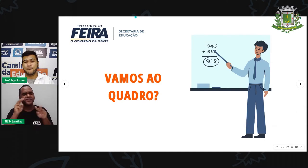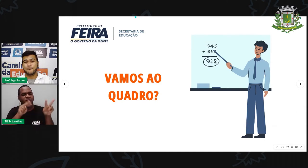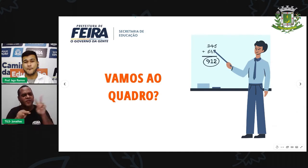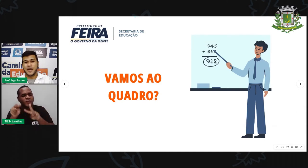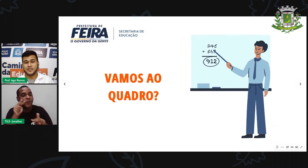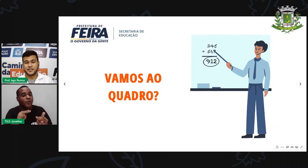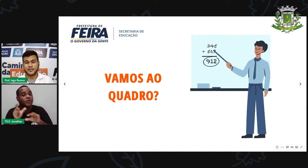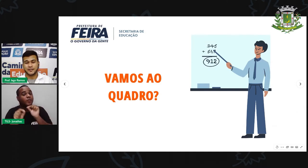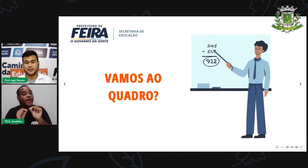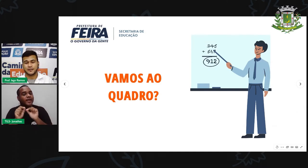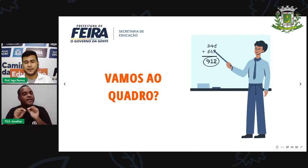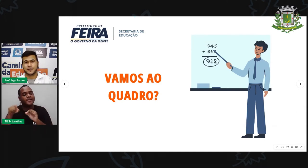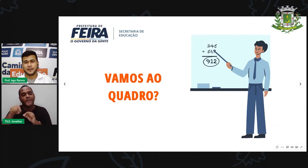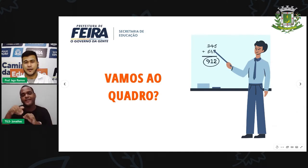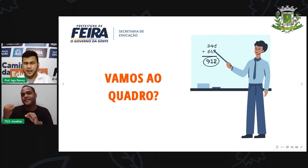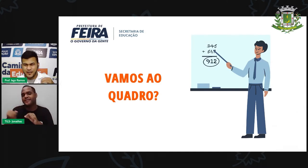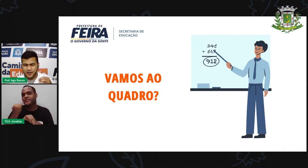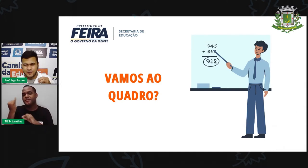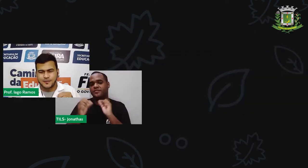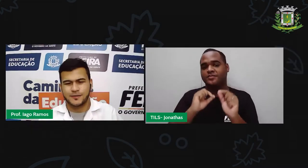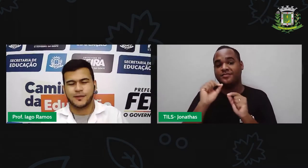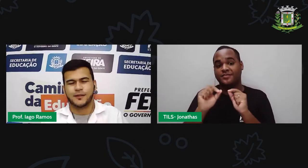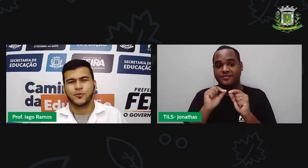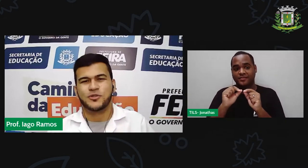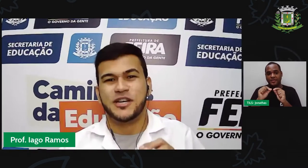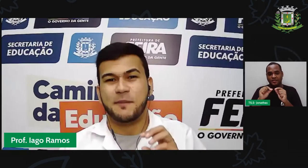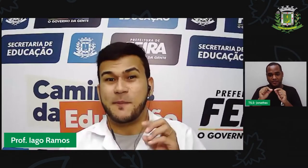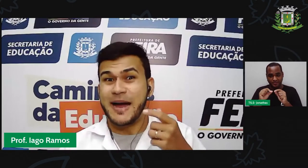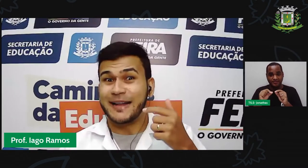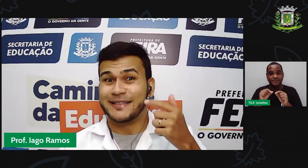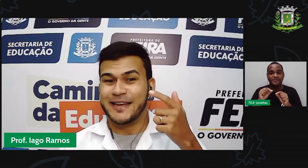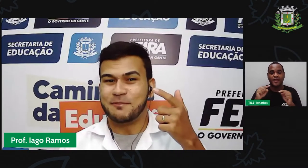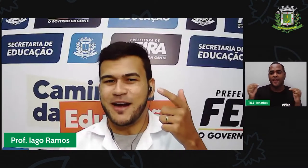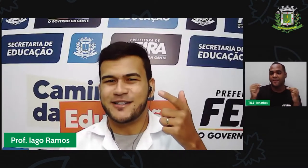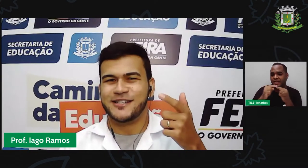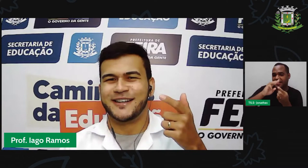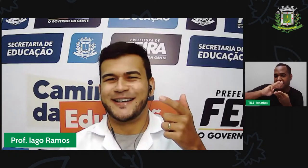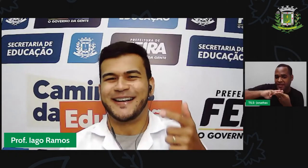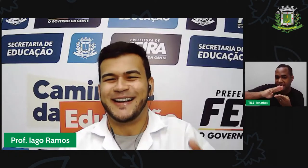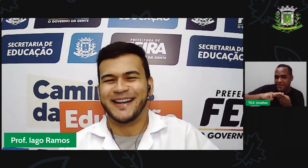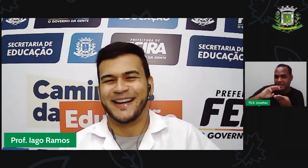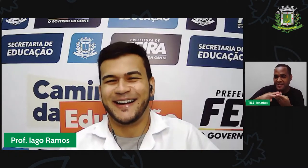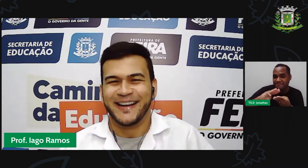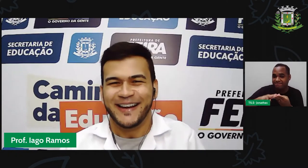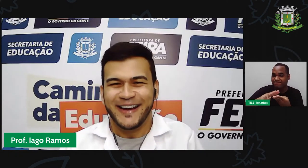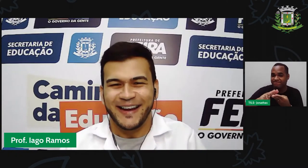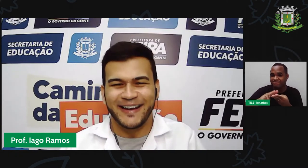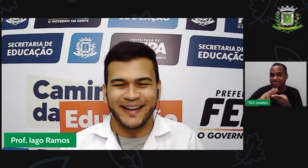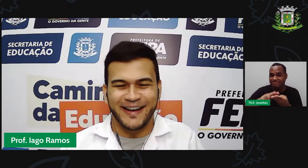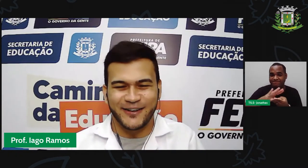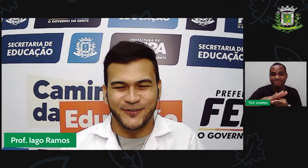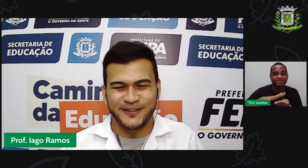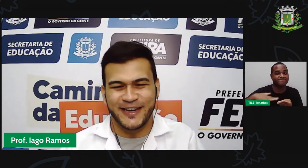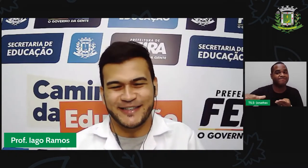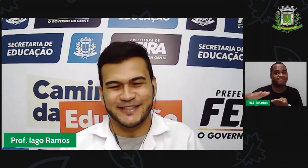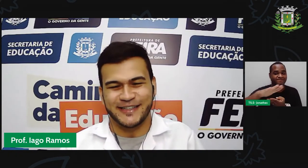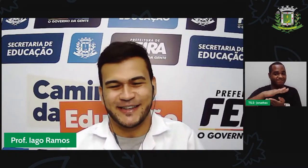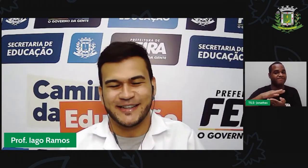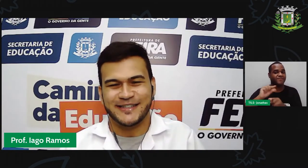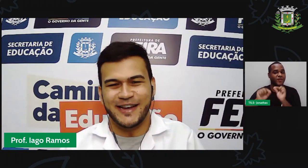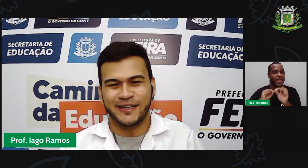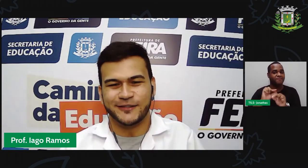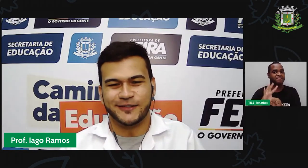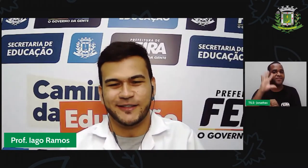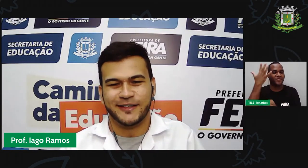onde a mágica, aliás, onde a matemática, ela acontece,